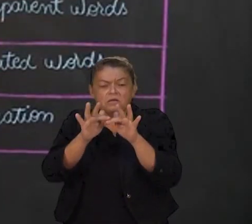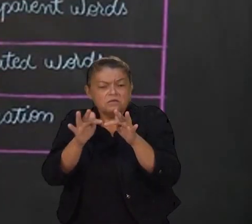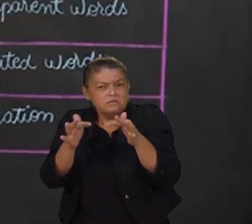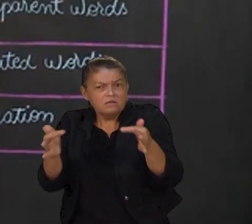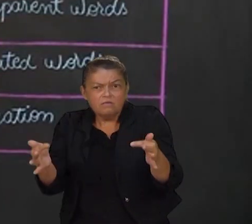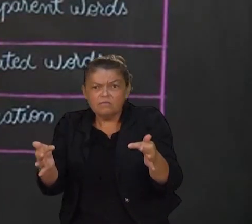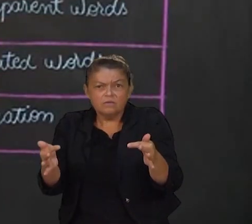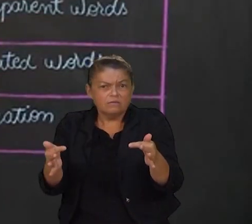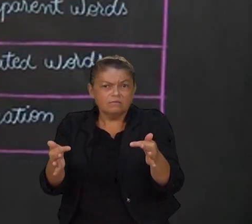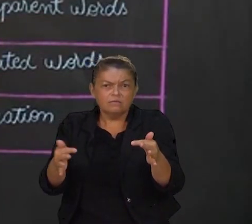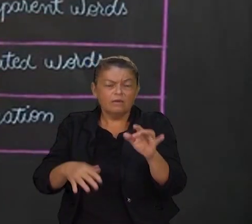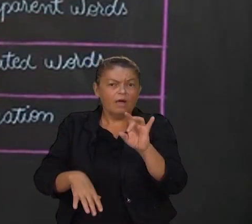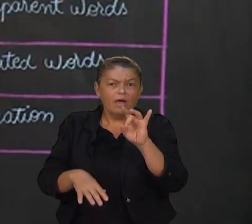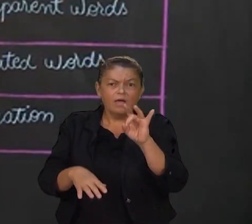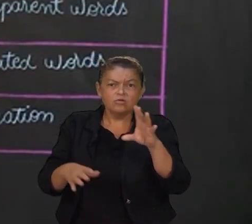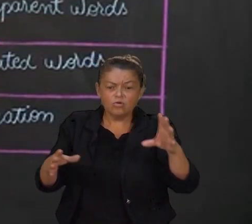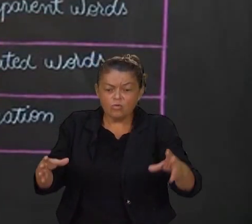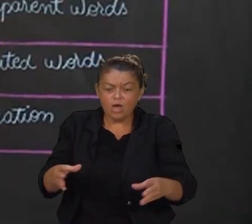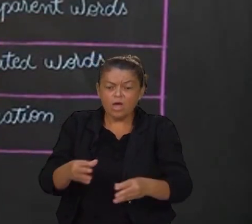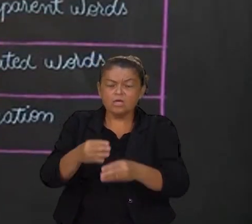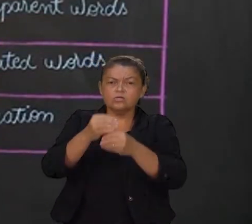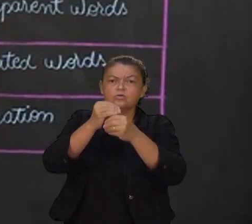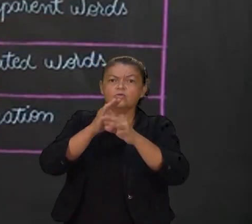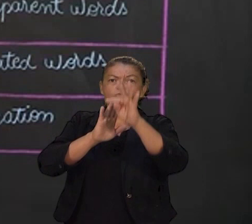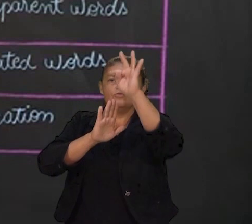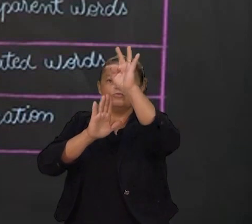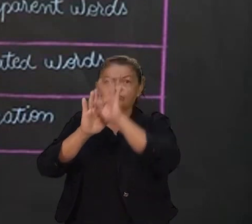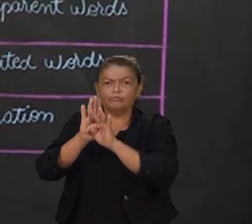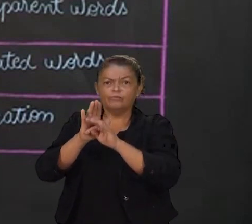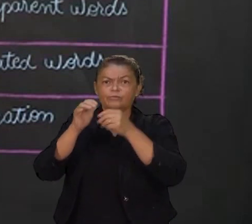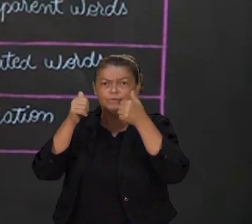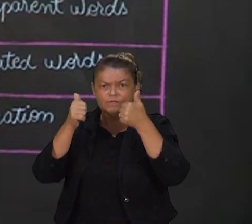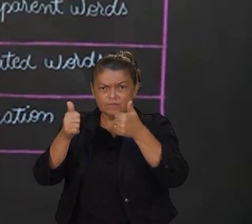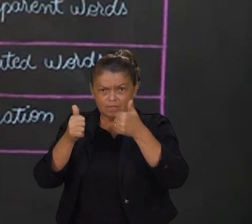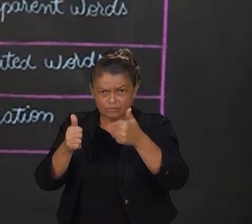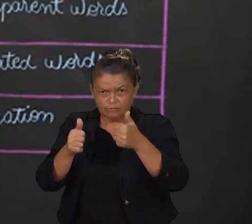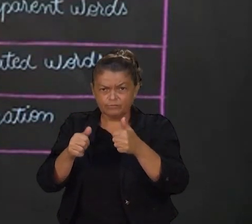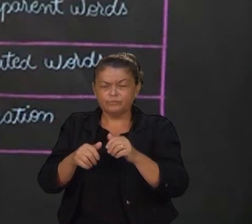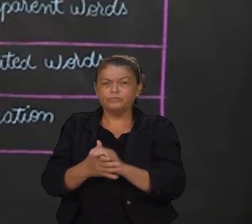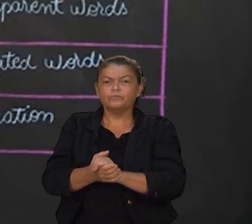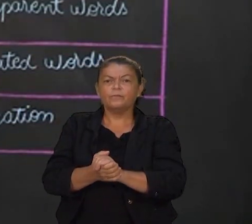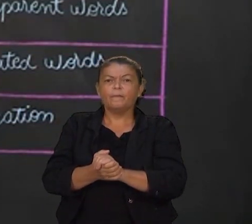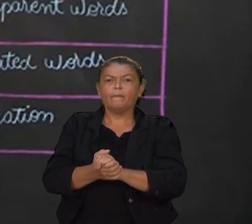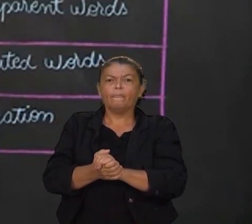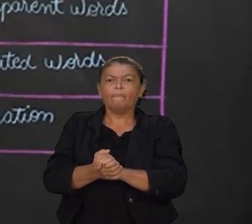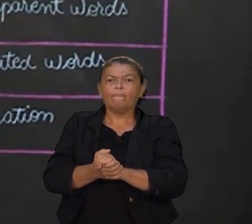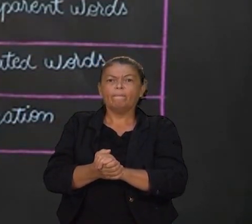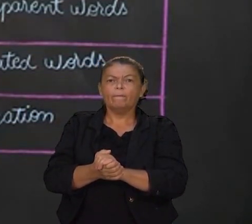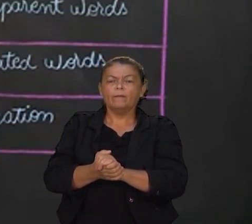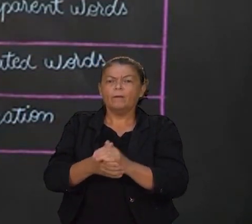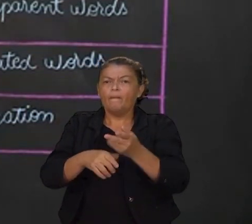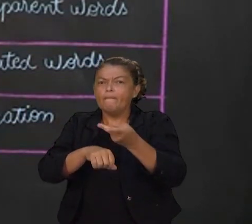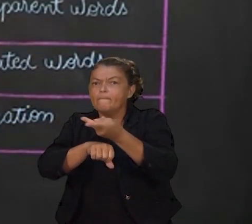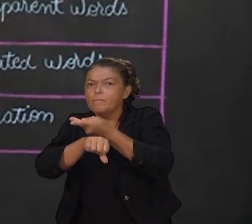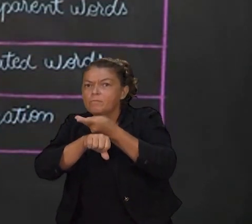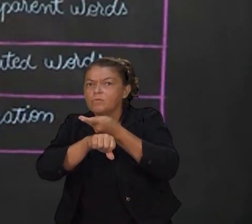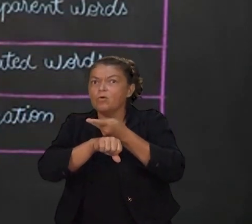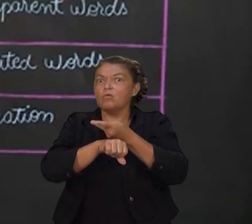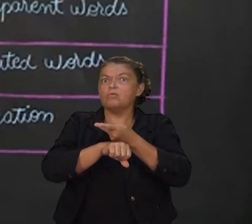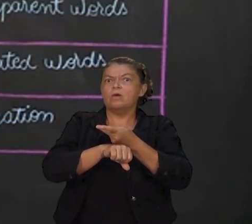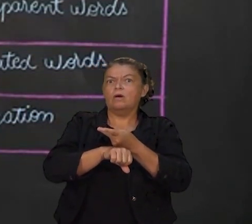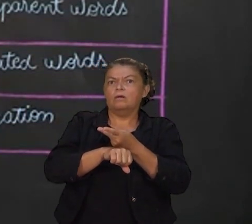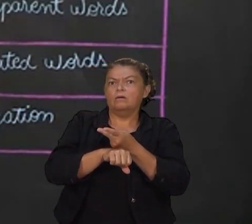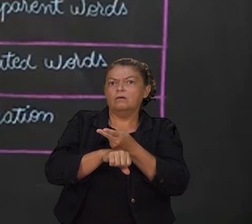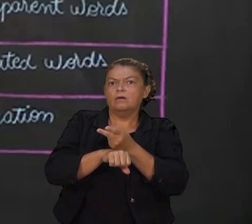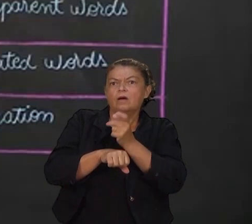outra que é muito comum e que eu sempre aconselho a todos utilizar, que é procurar as